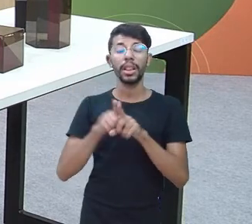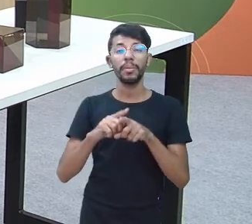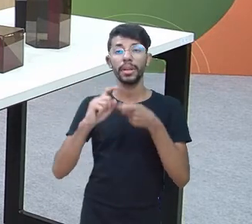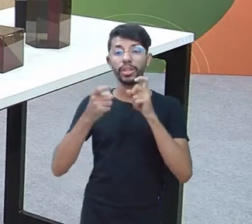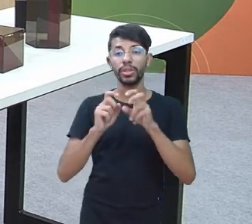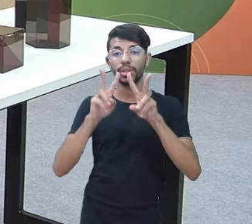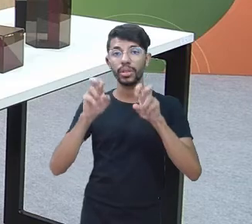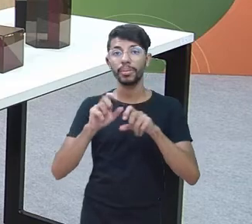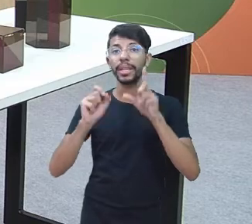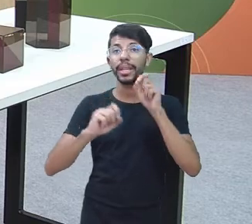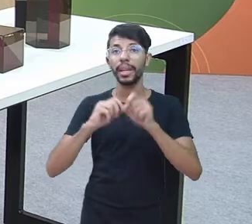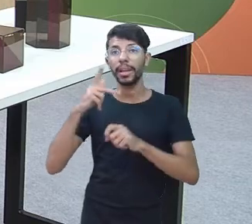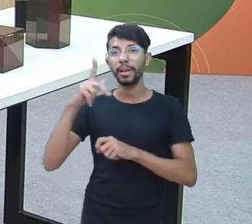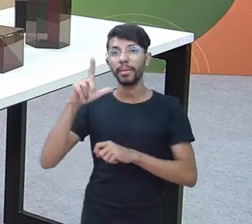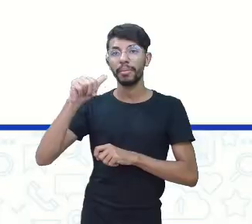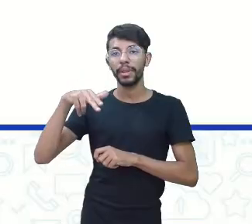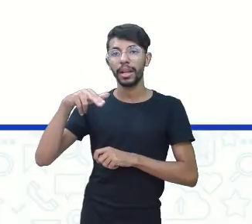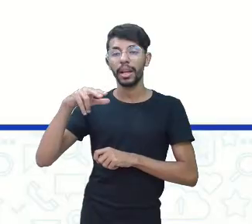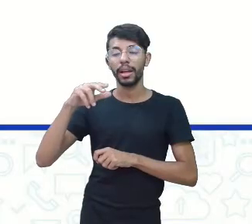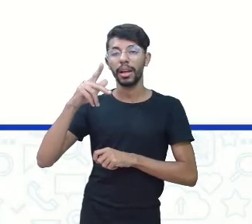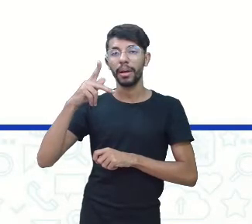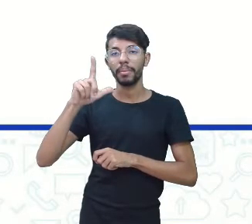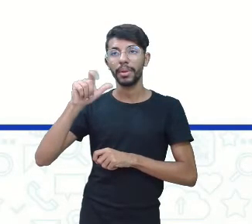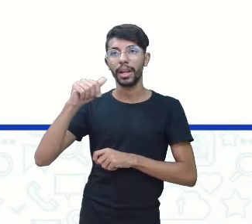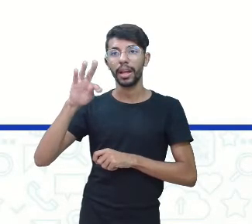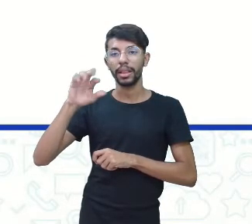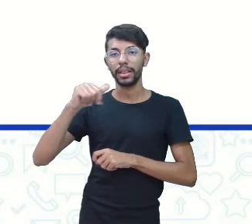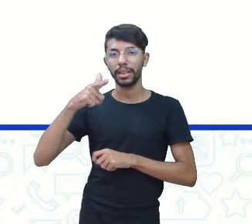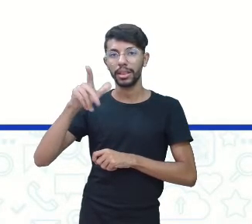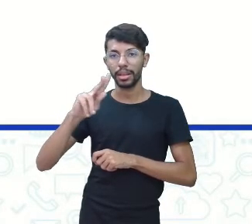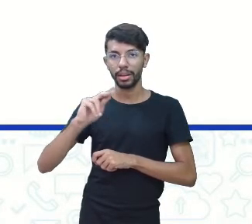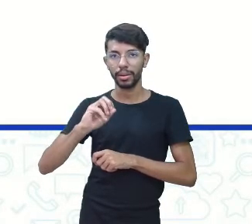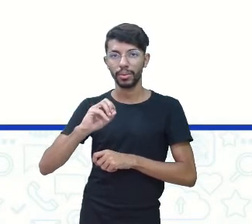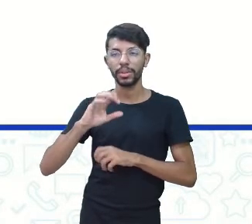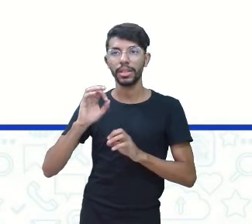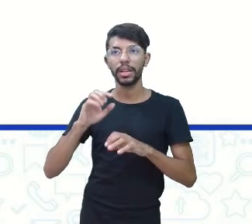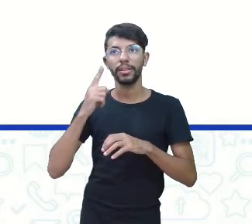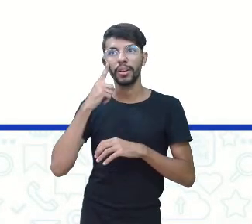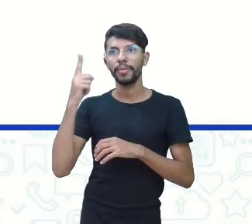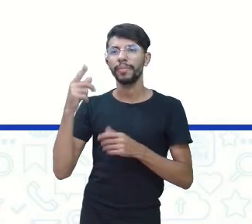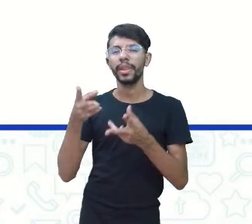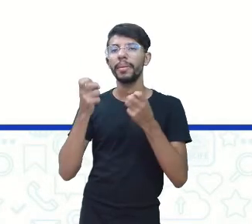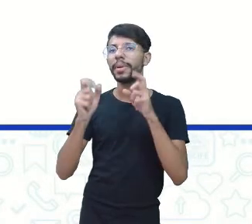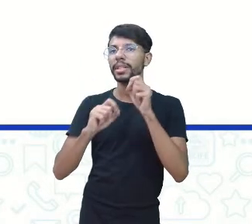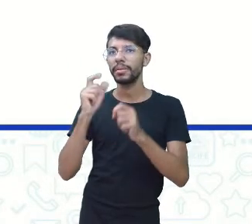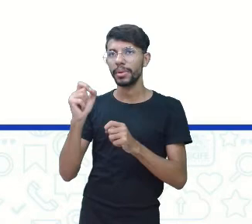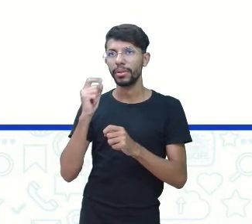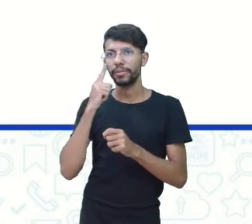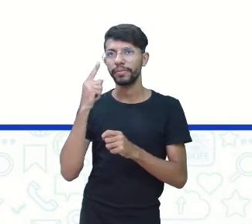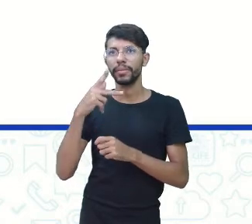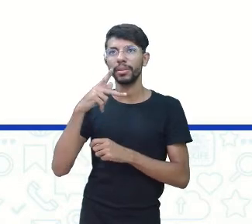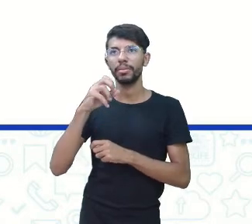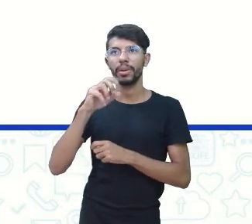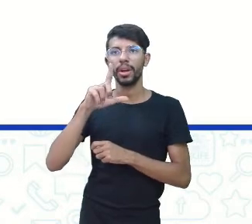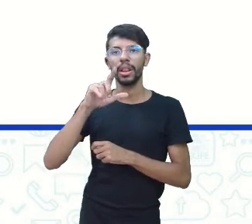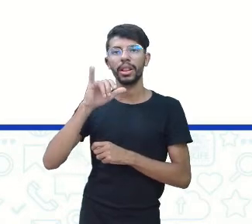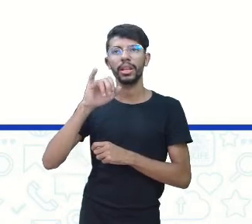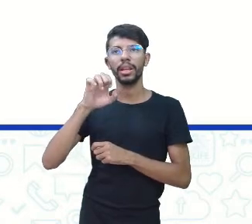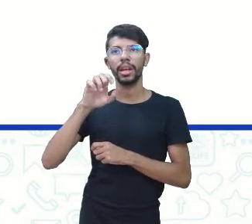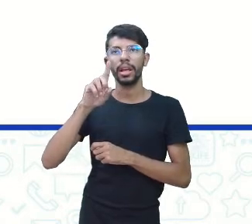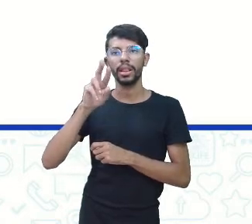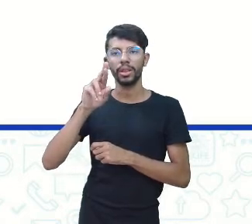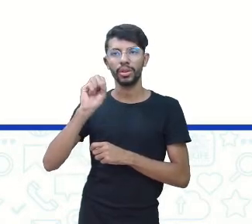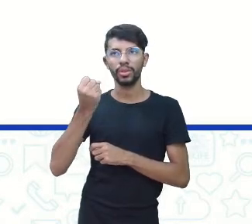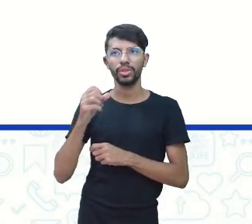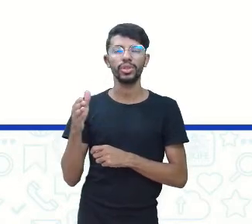Hoje a gente está falando de Leonard Paul Euler. E o que foi que ele fez? Ele observou que para poliedros convexos a gente tem uma